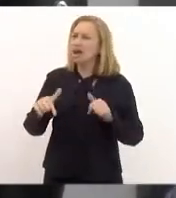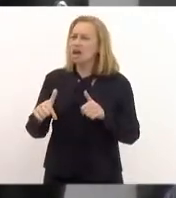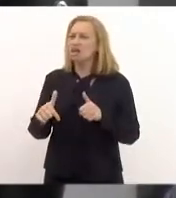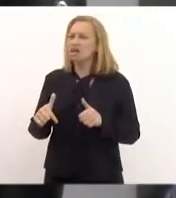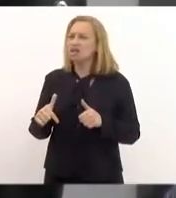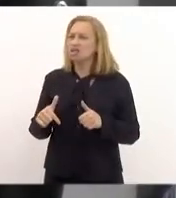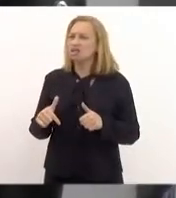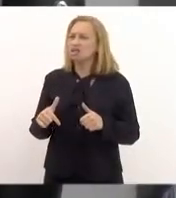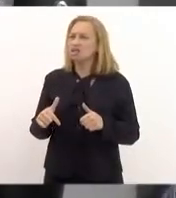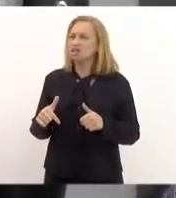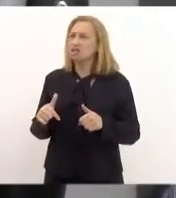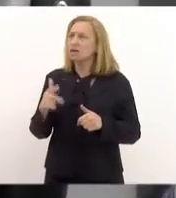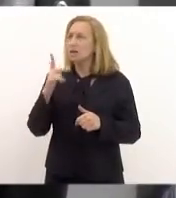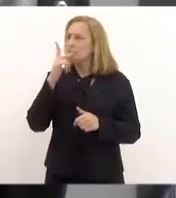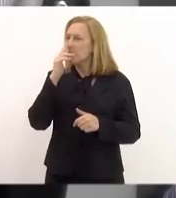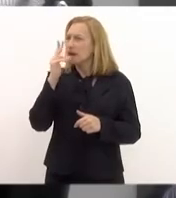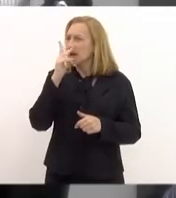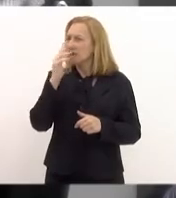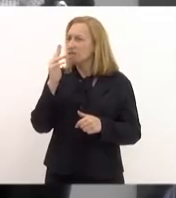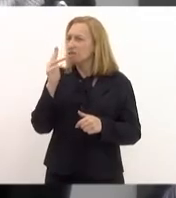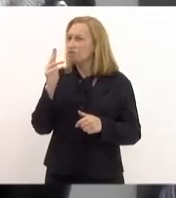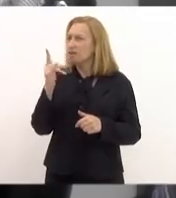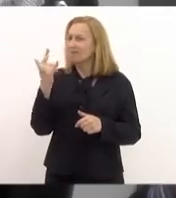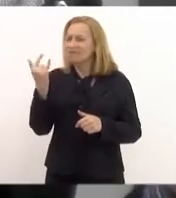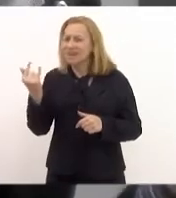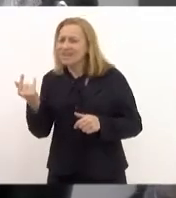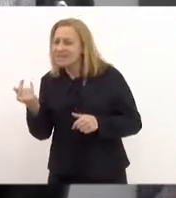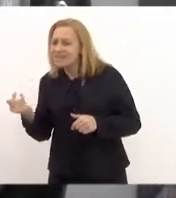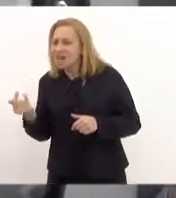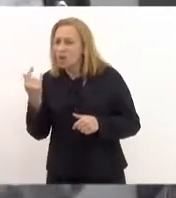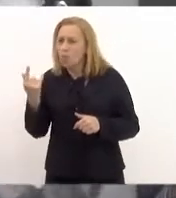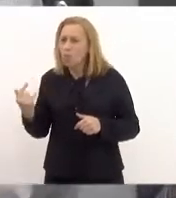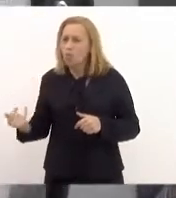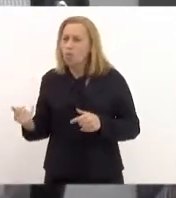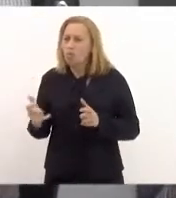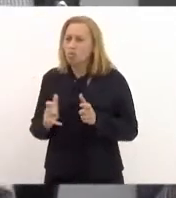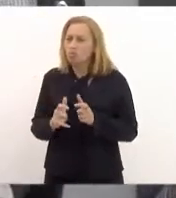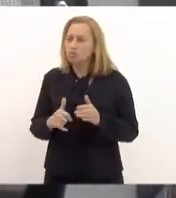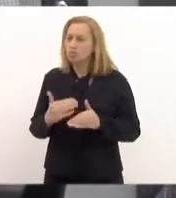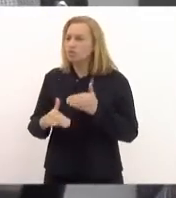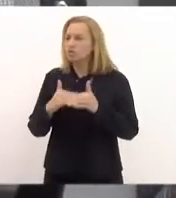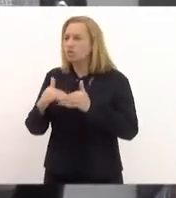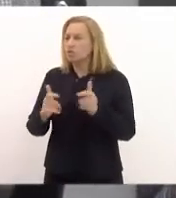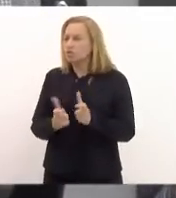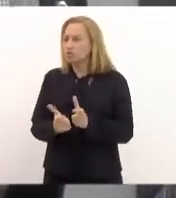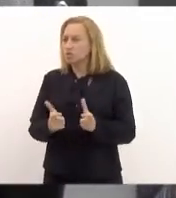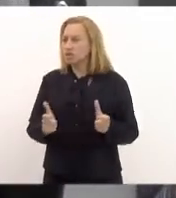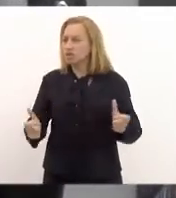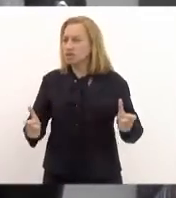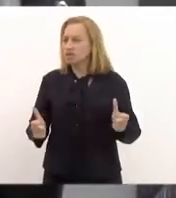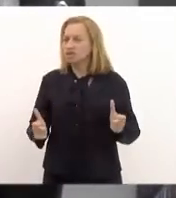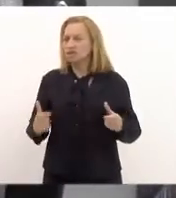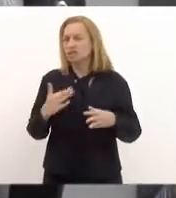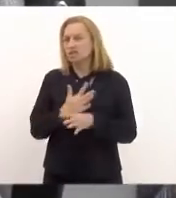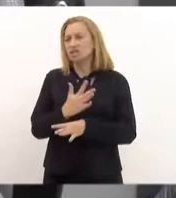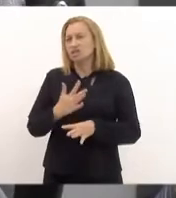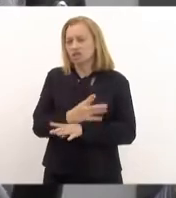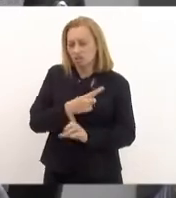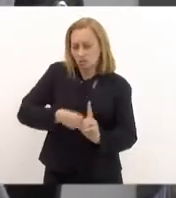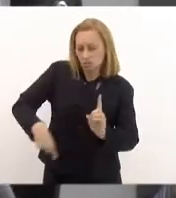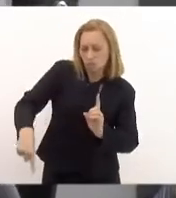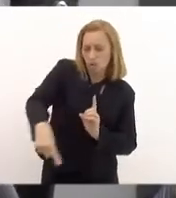um chamamento para, através do crescimento desordenado dessas cidades, que estão à sua